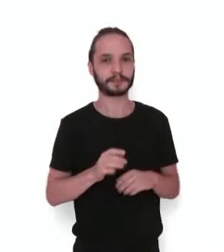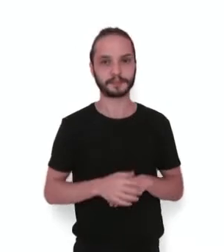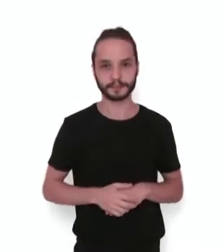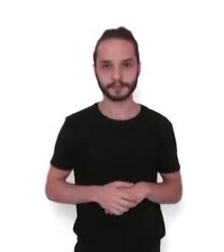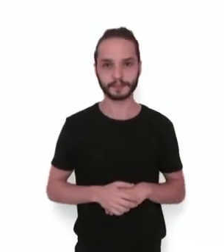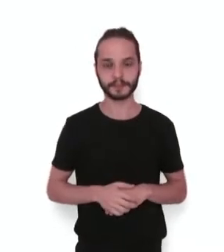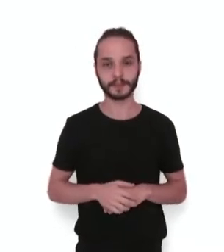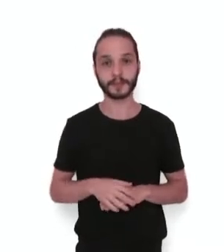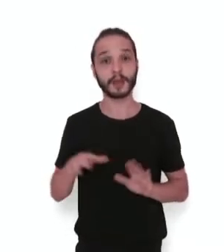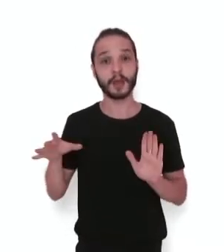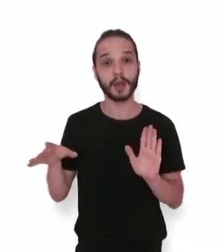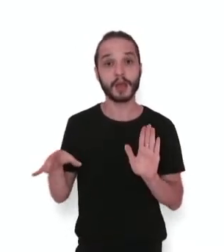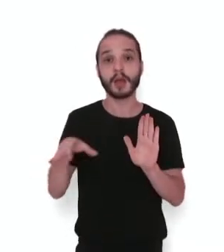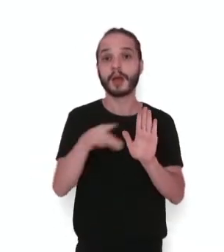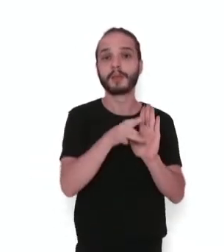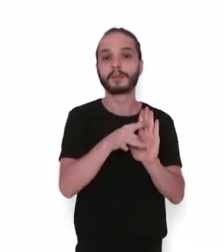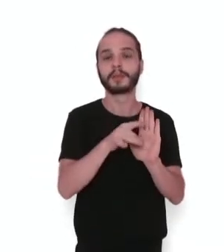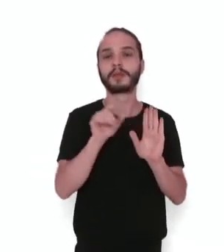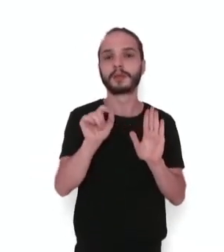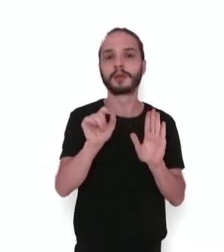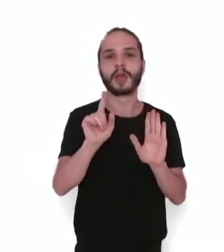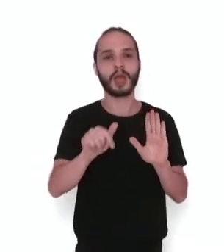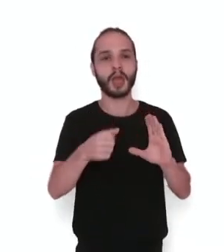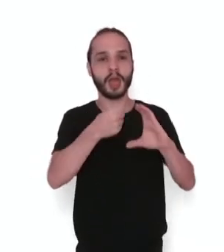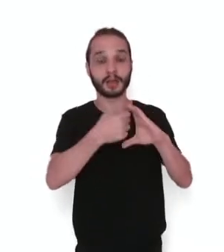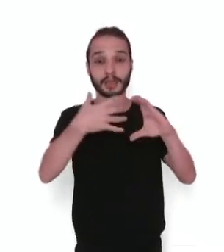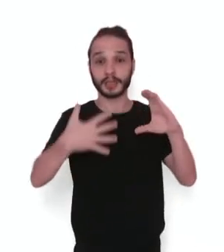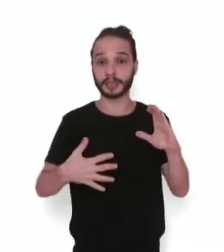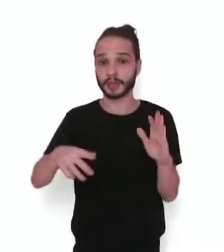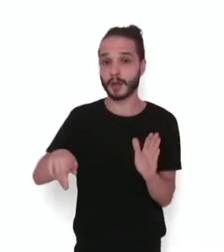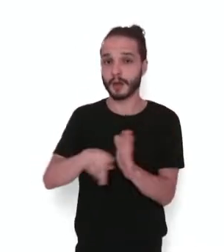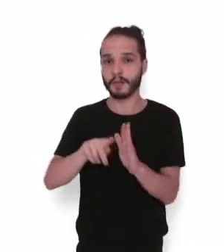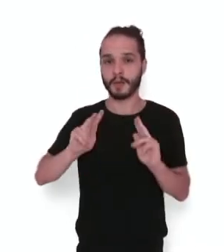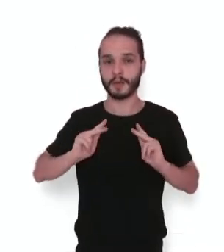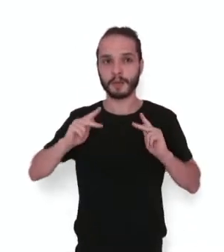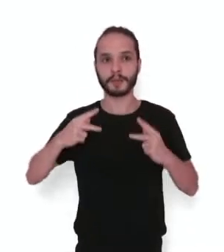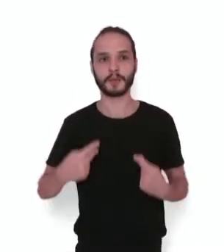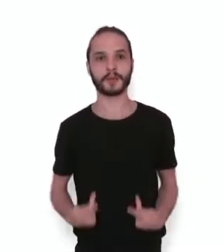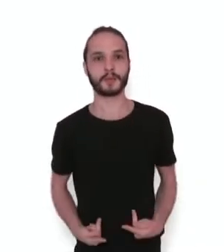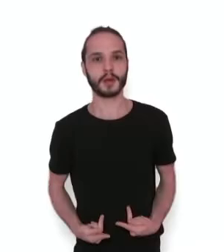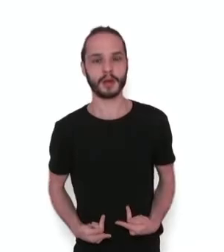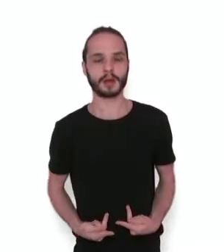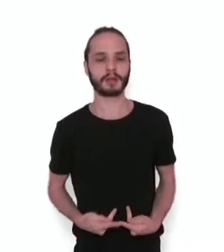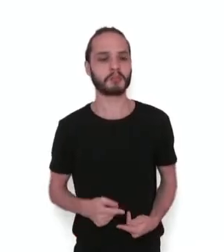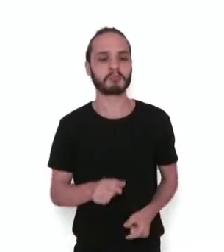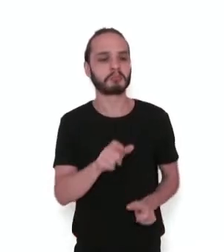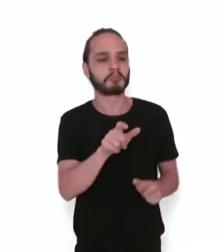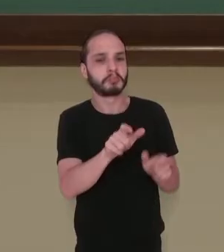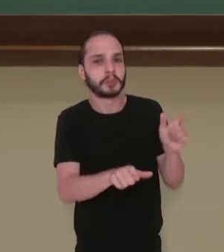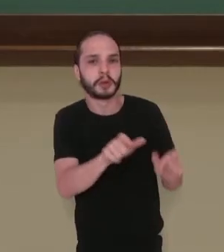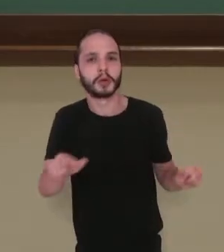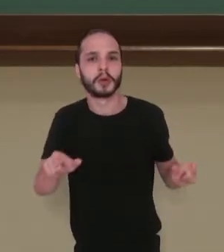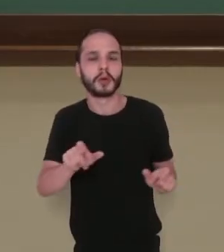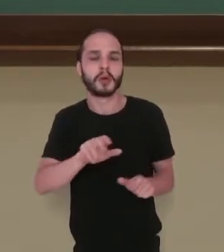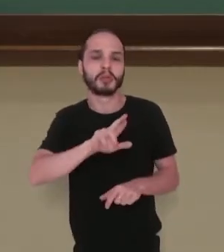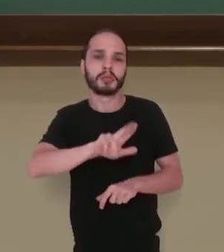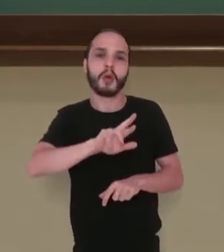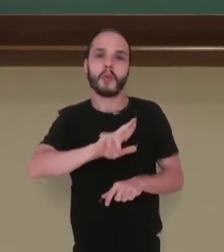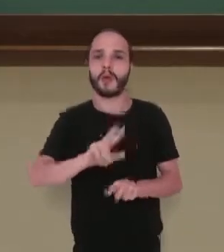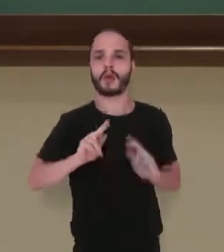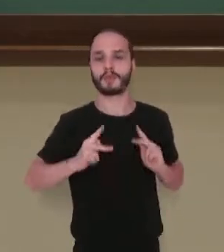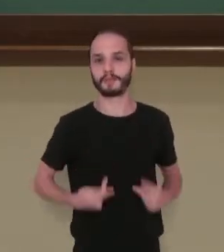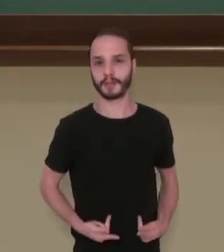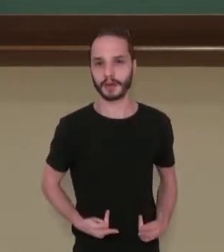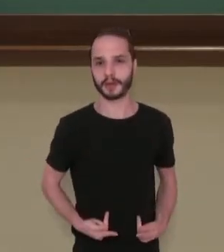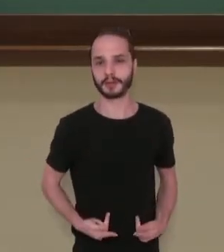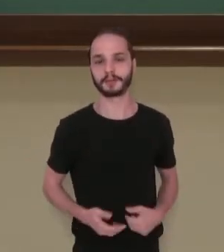prosopopeia, eu atribuo o quê? Características humanas a seres não humanos ou inanimados. E